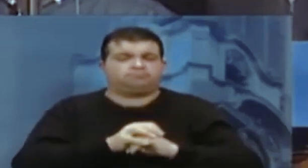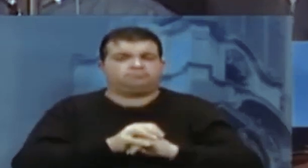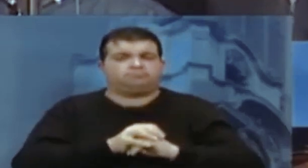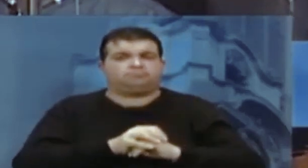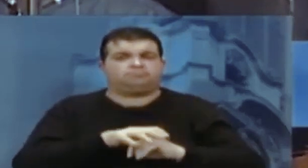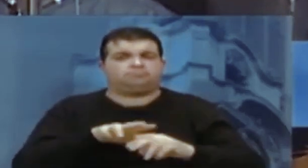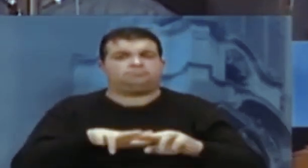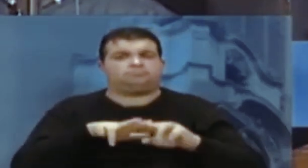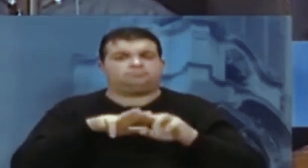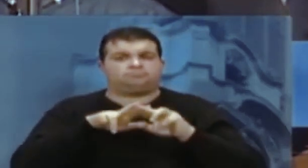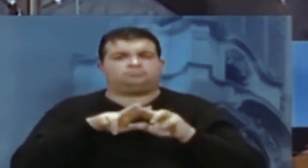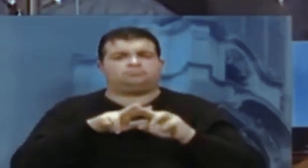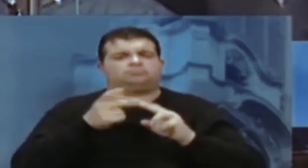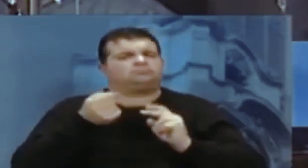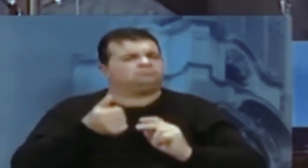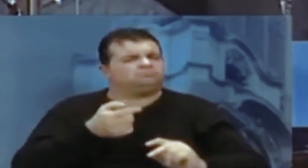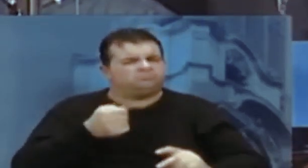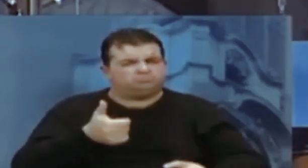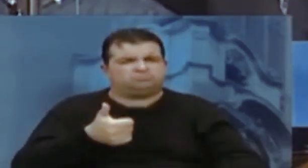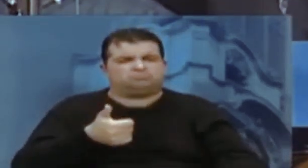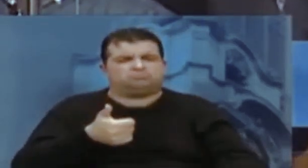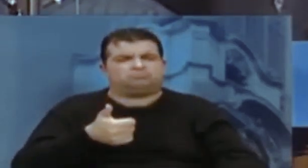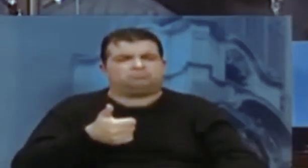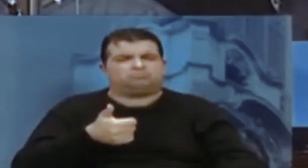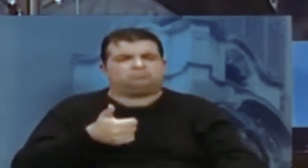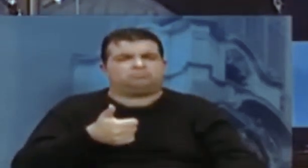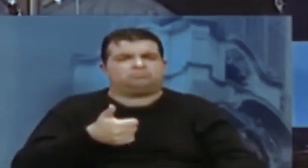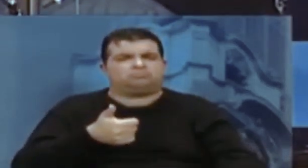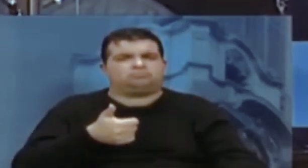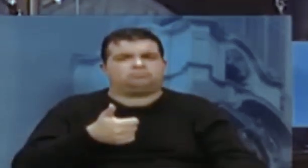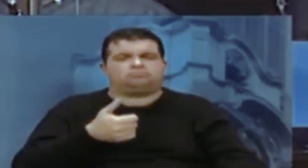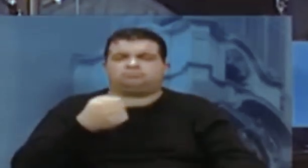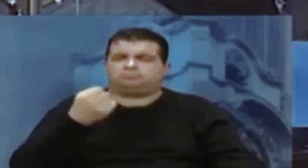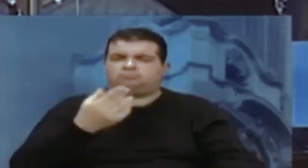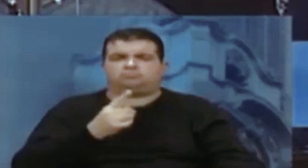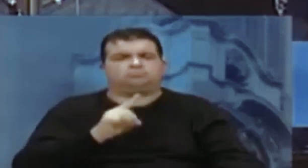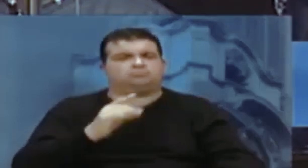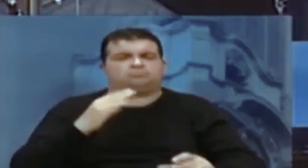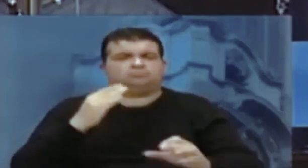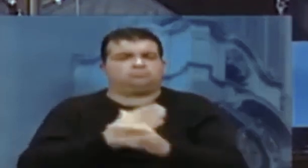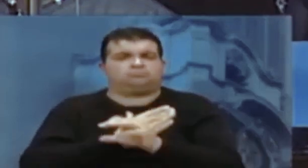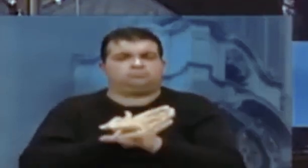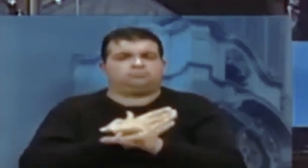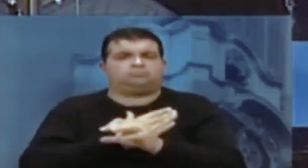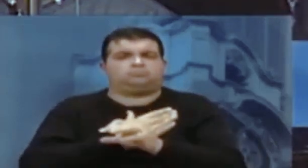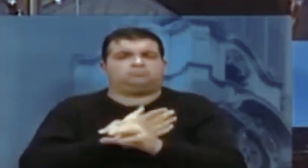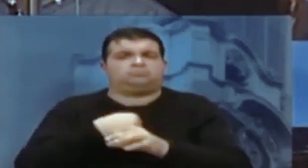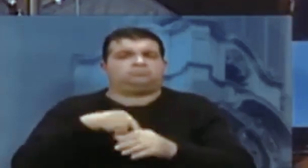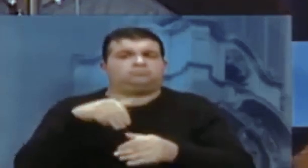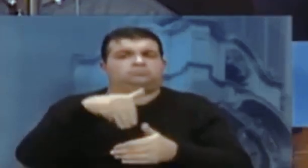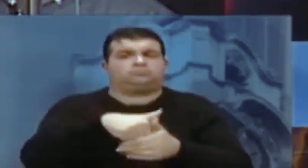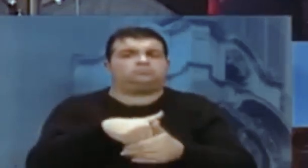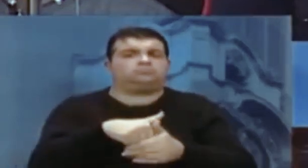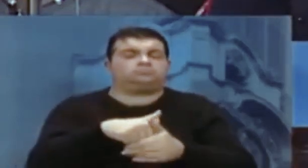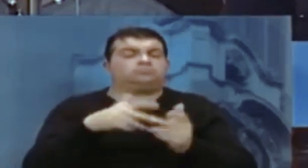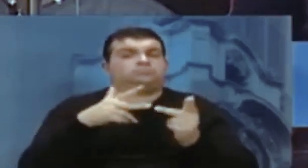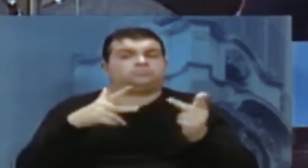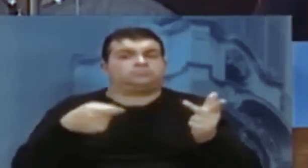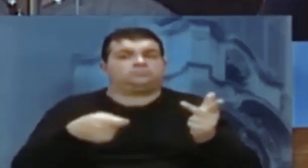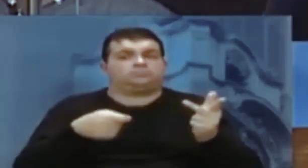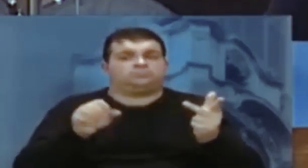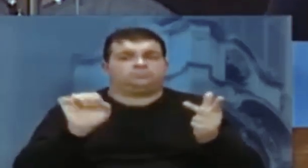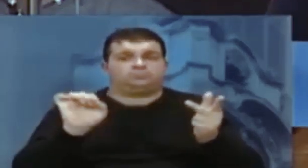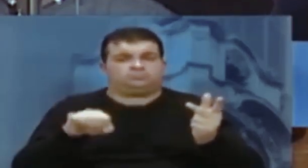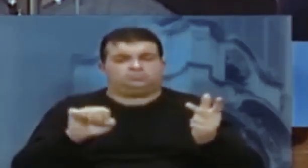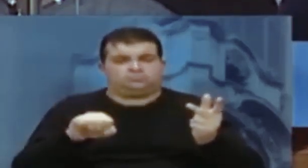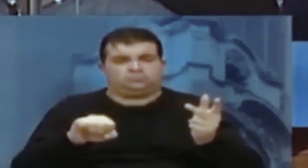por motivos mesquinhos, não foi dado quórum para que nós votássemos, o que obriga,